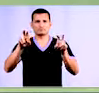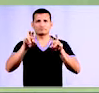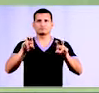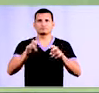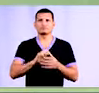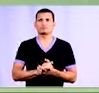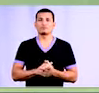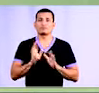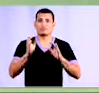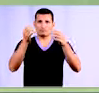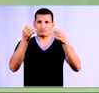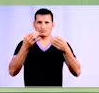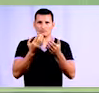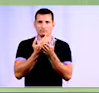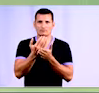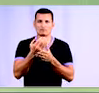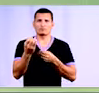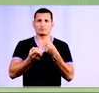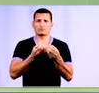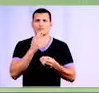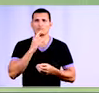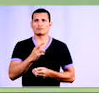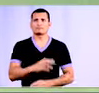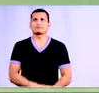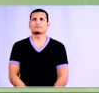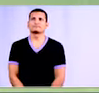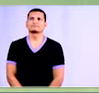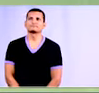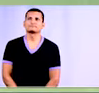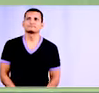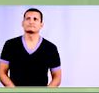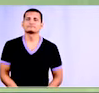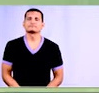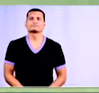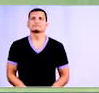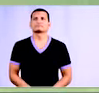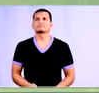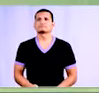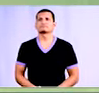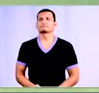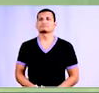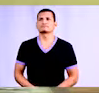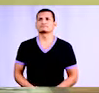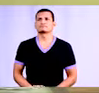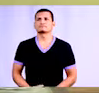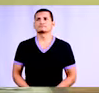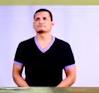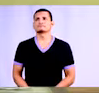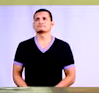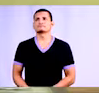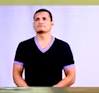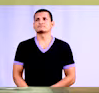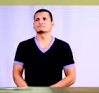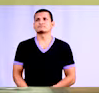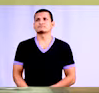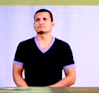falamos inicialmente. Como é que eles responderam aí, professor? Vamos lá. Nós temos aqui uma resposta da